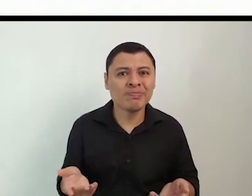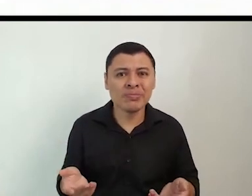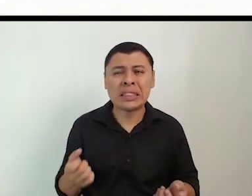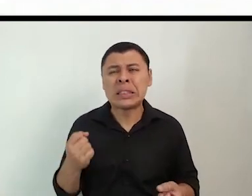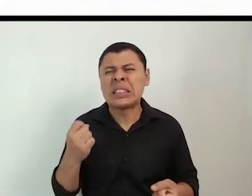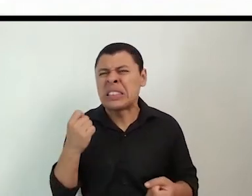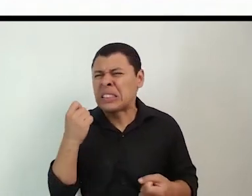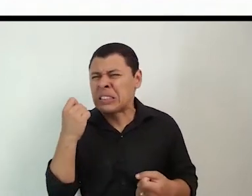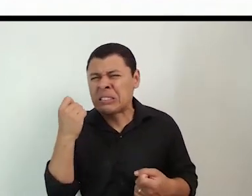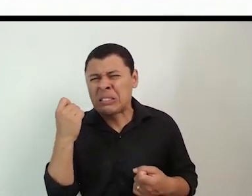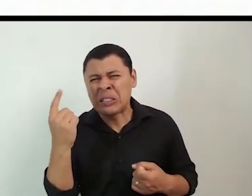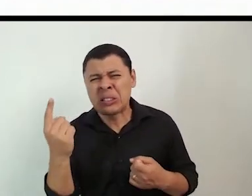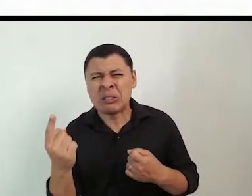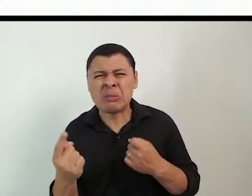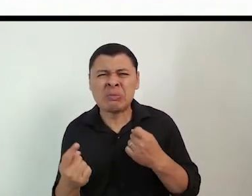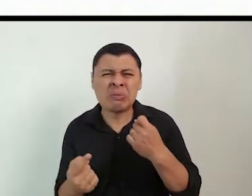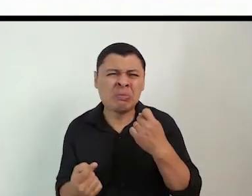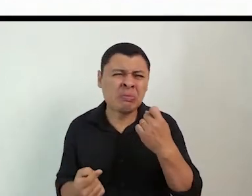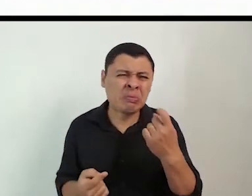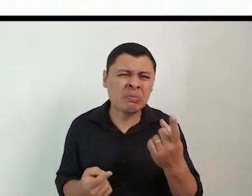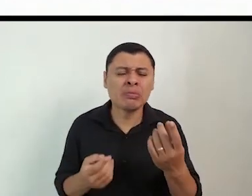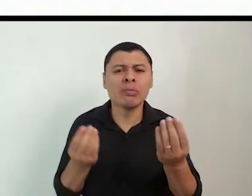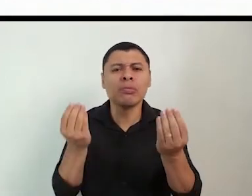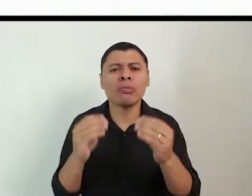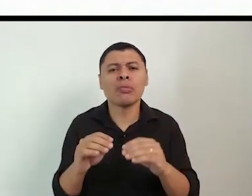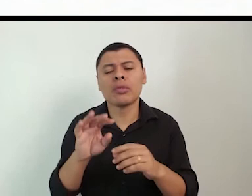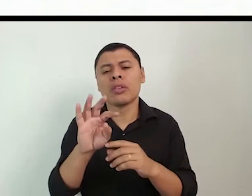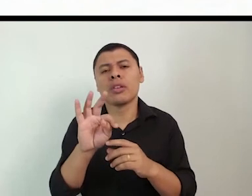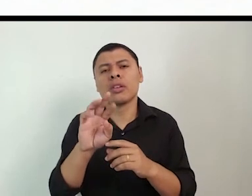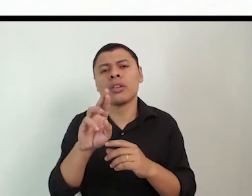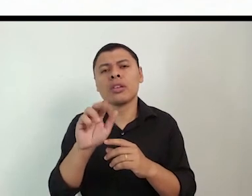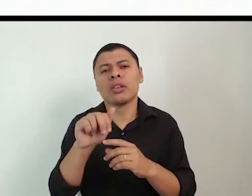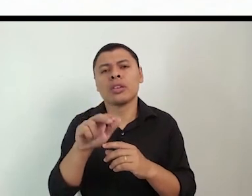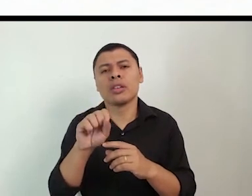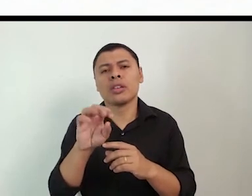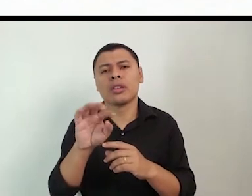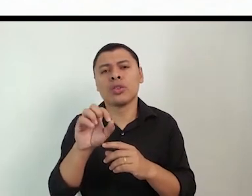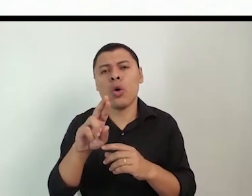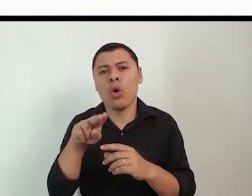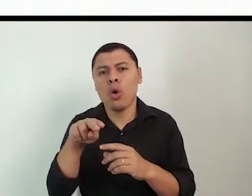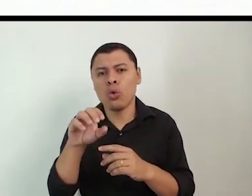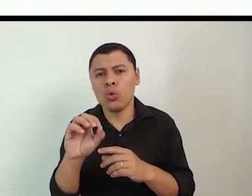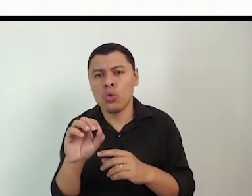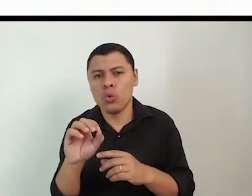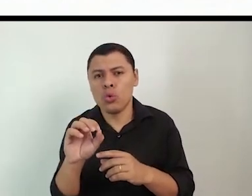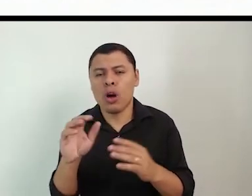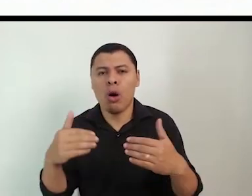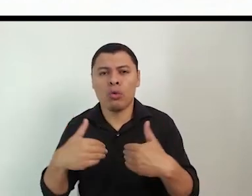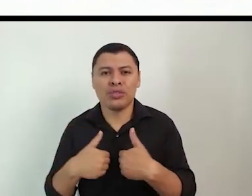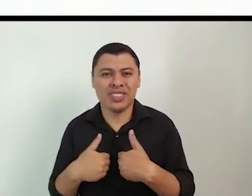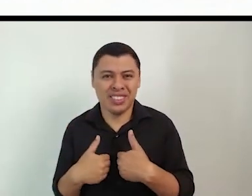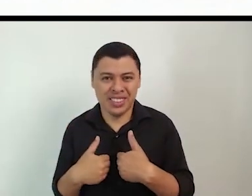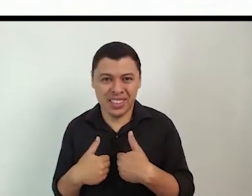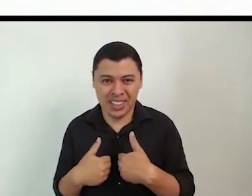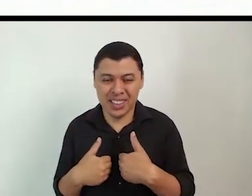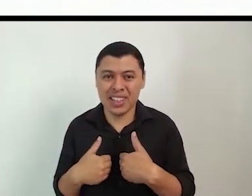incluem transtorno global do desenvolvimento ou transtorno do espectro autista como uma opção. Claro, a